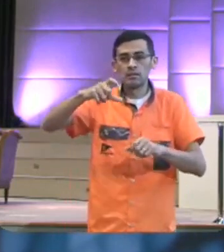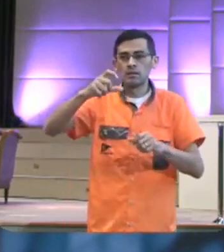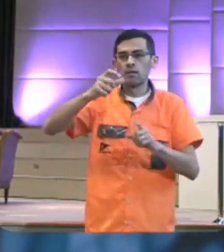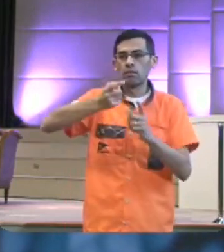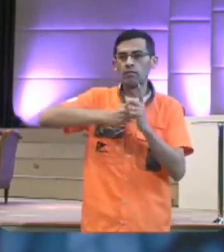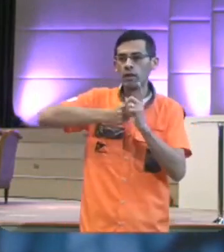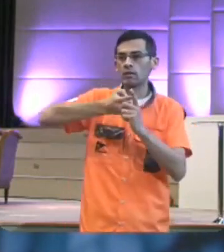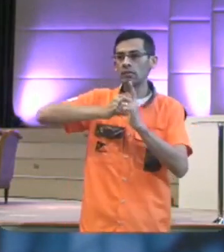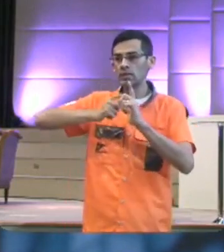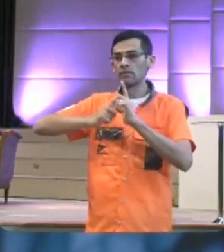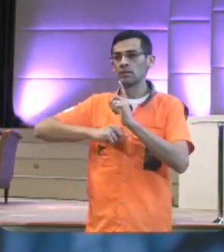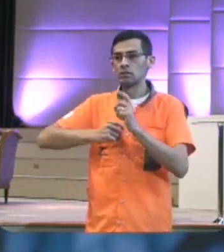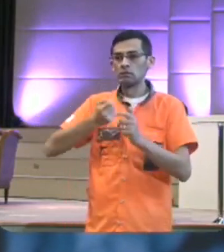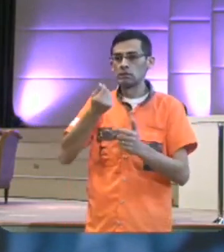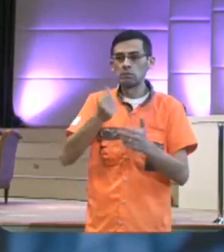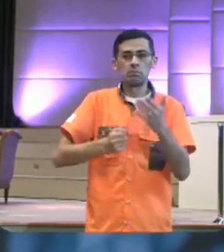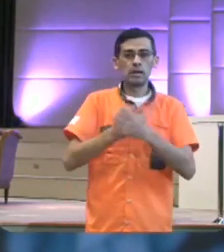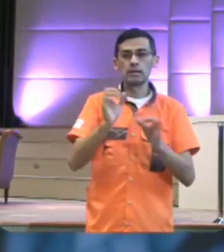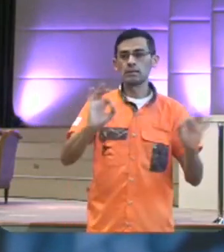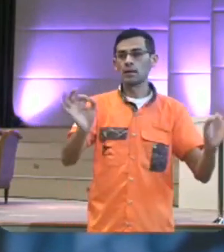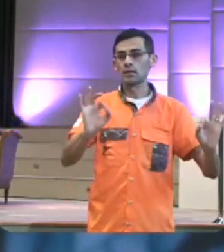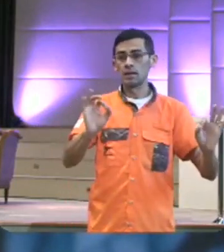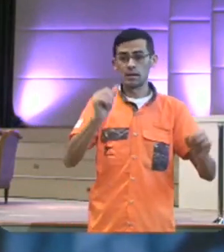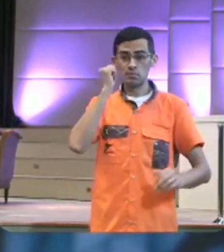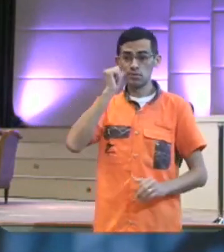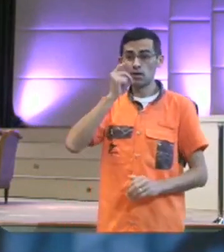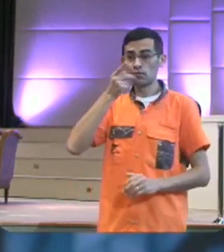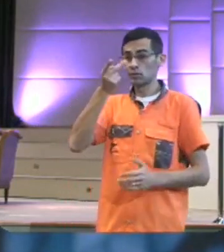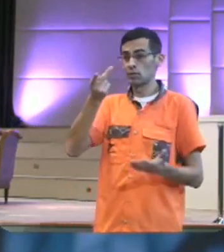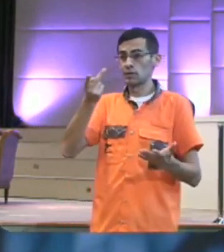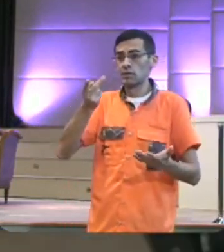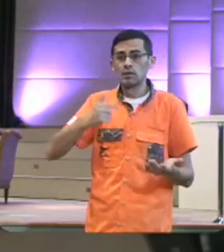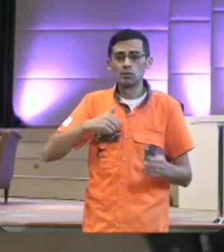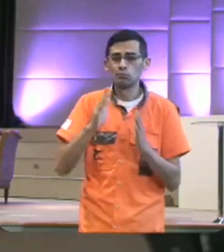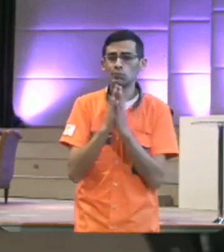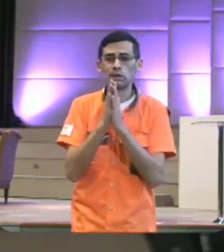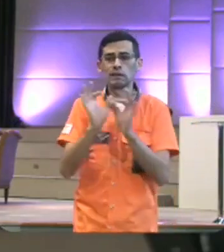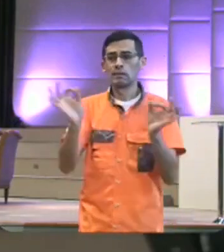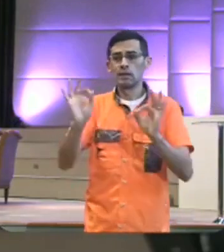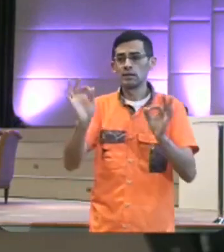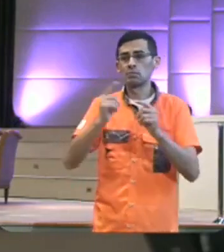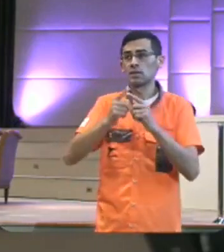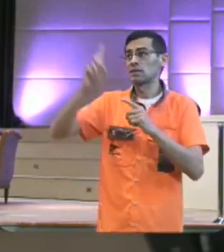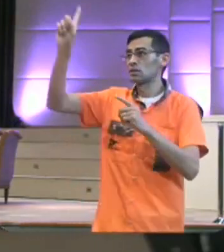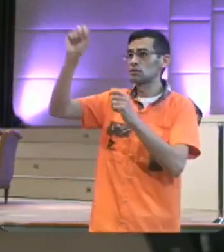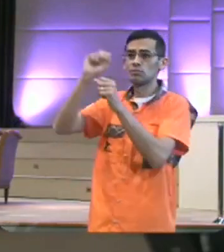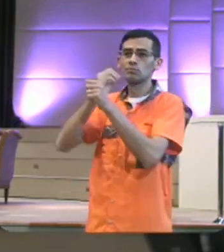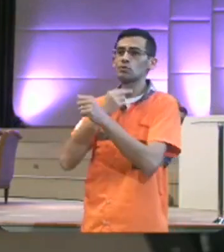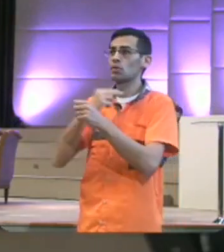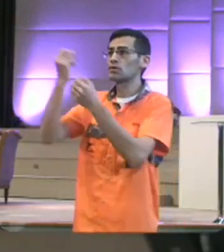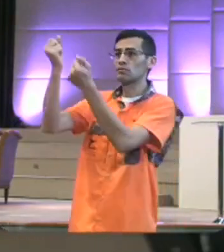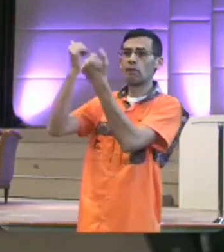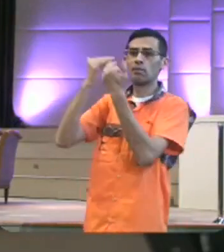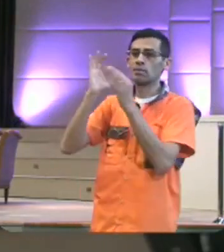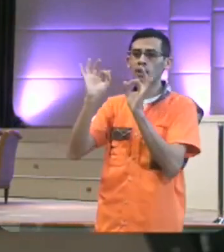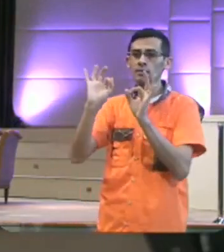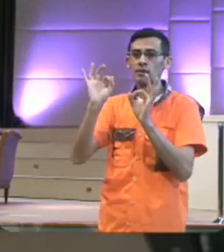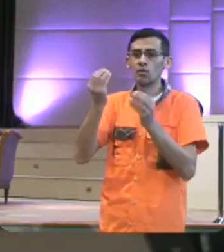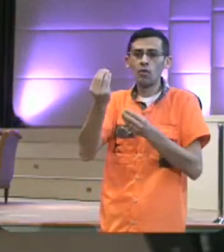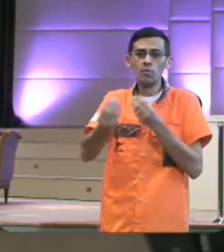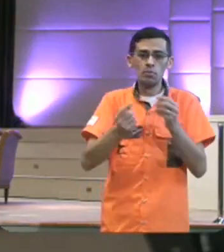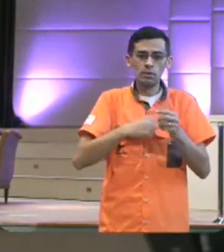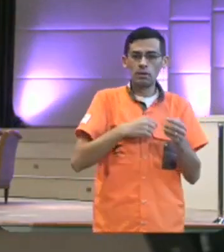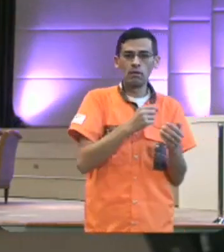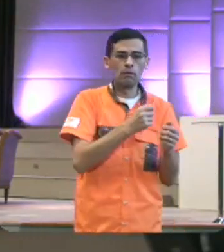crédito está estourado? É isso que essa senhora estava dizendo: não vou nem orar por isso. O que ele pode fazer numa